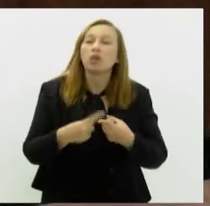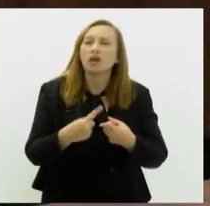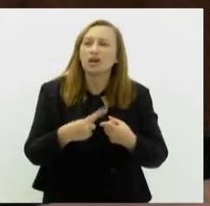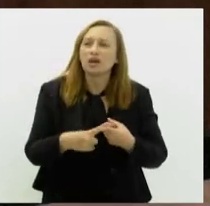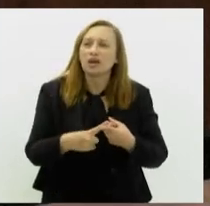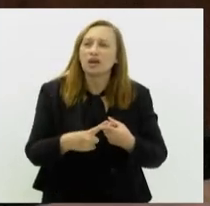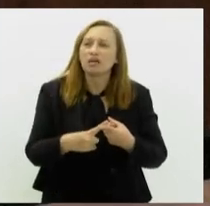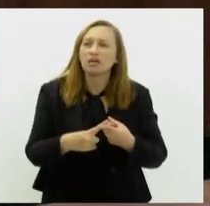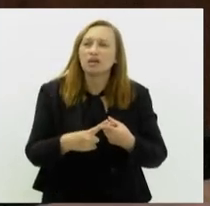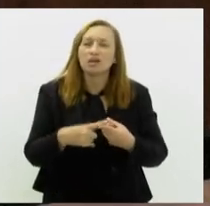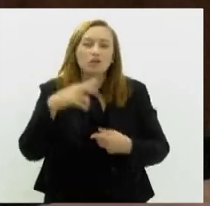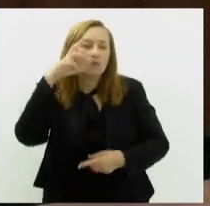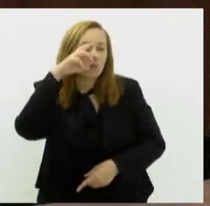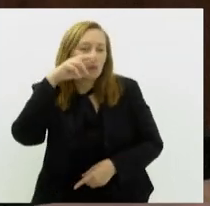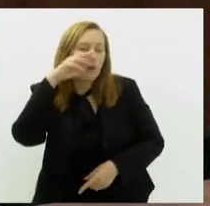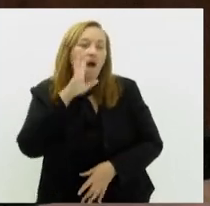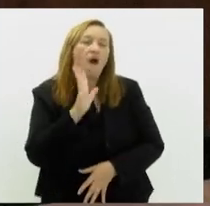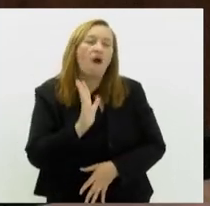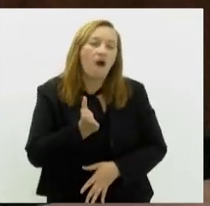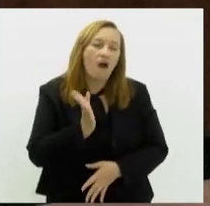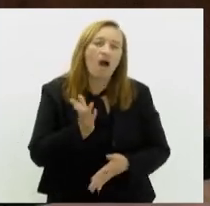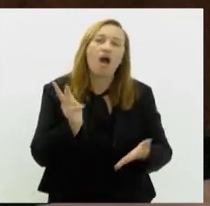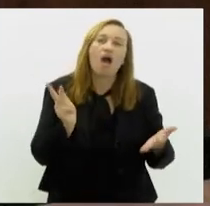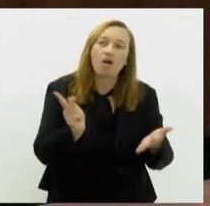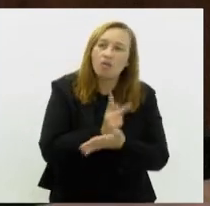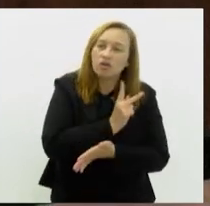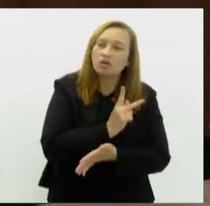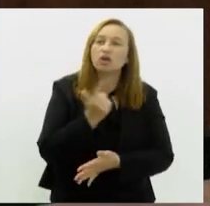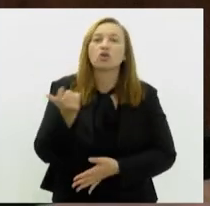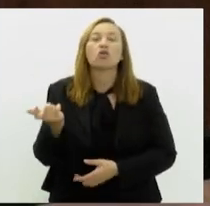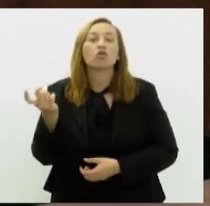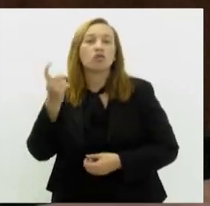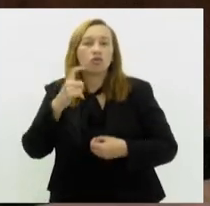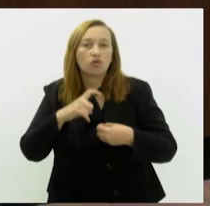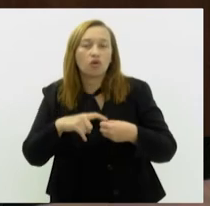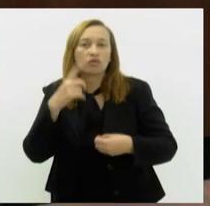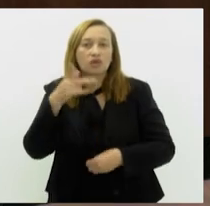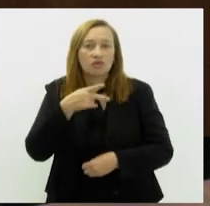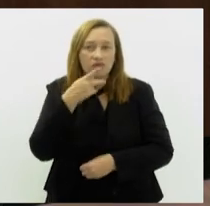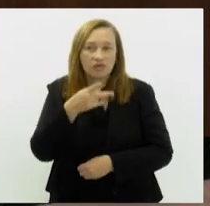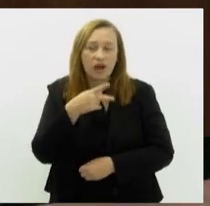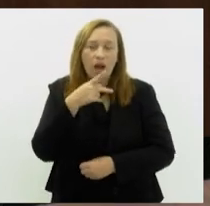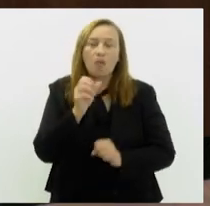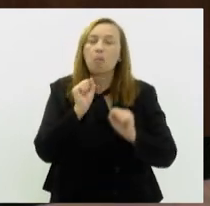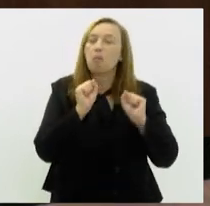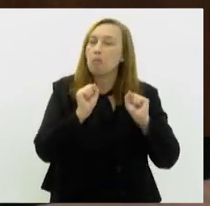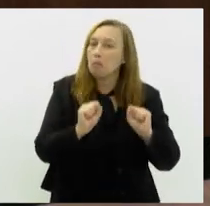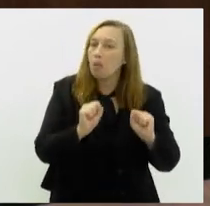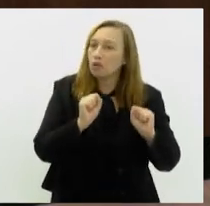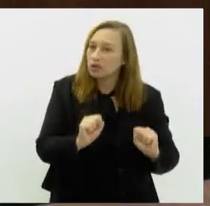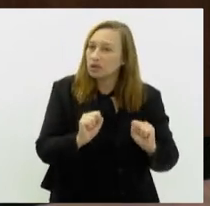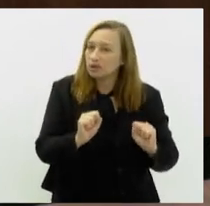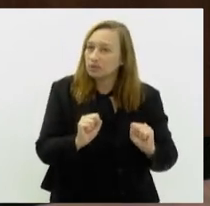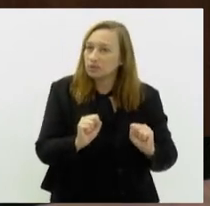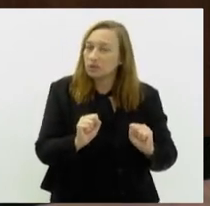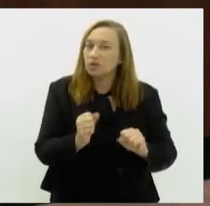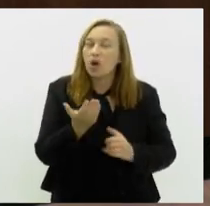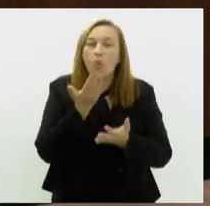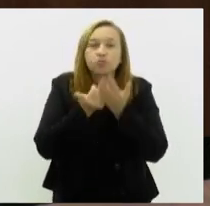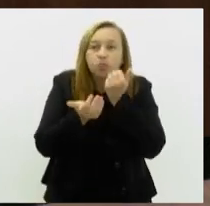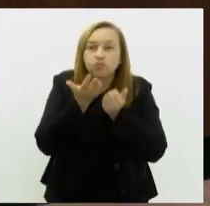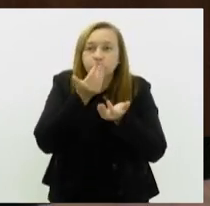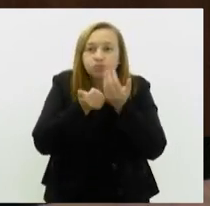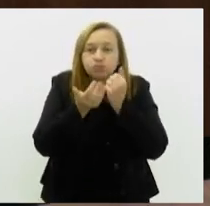essa vistoria já aconteceu e volto a dizer, podemos estar comendo